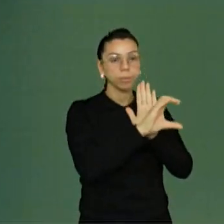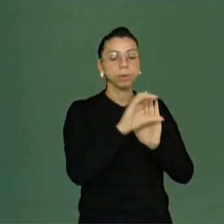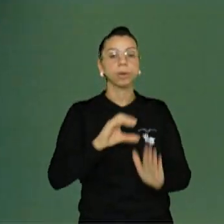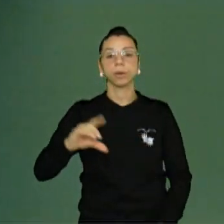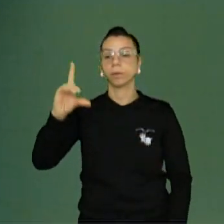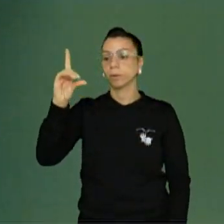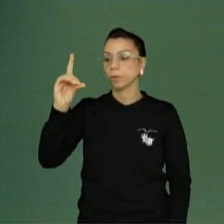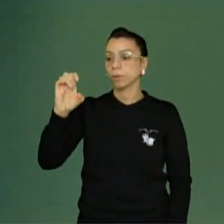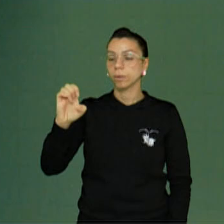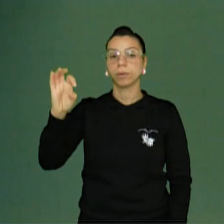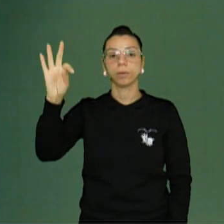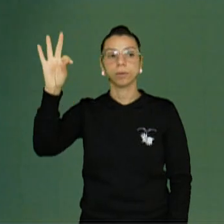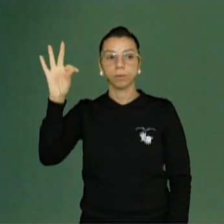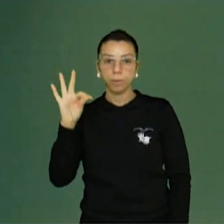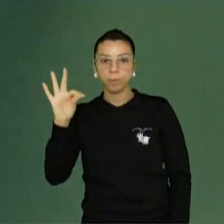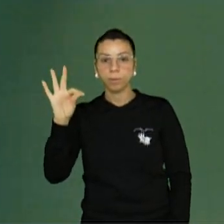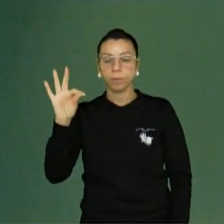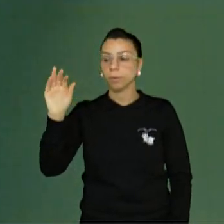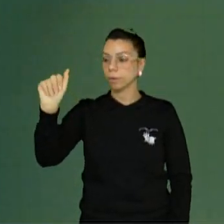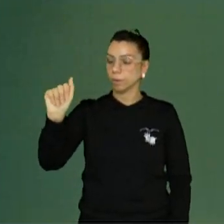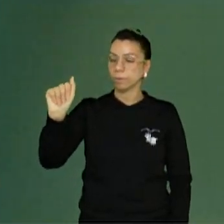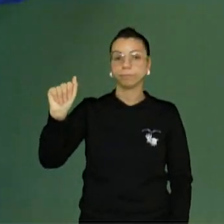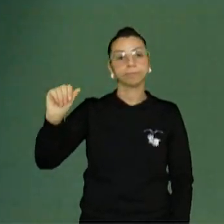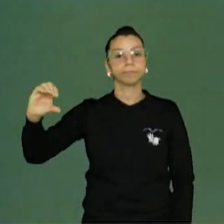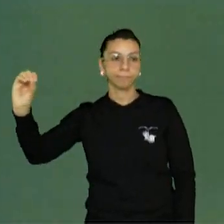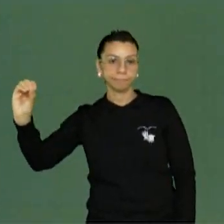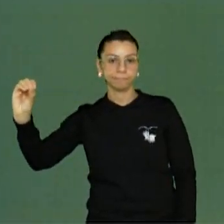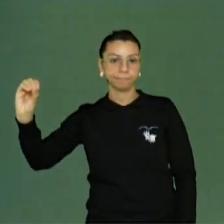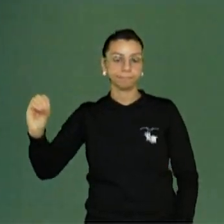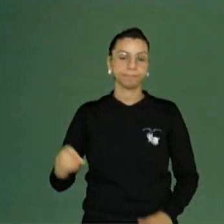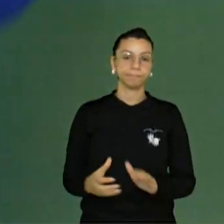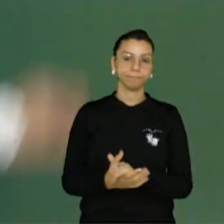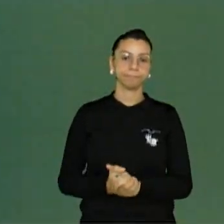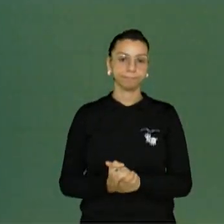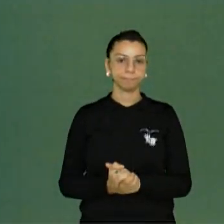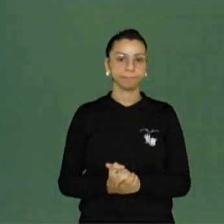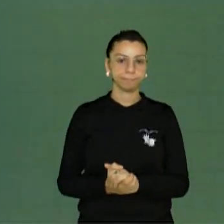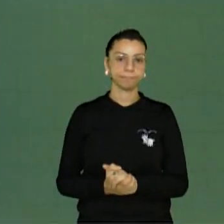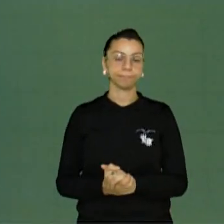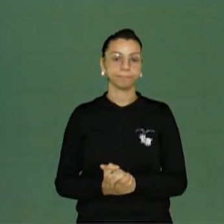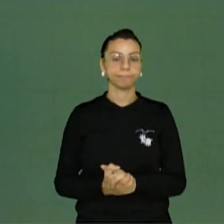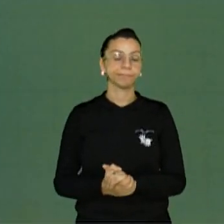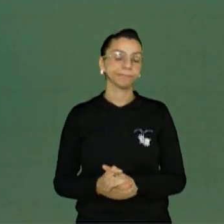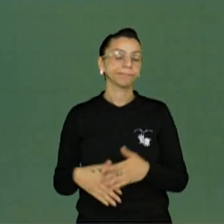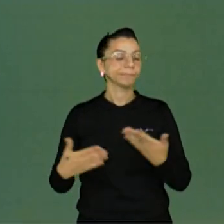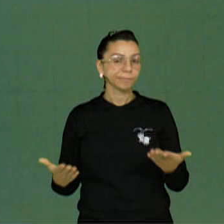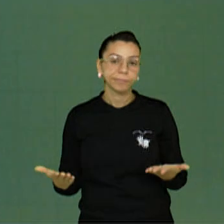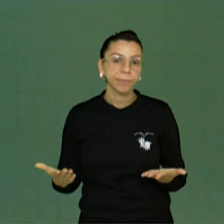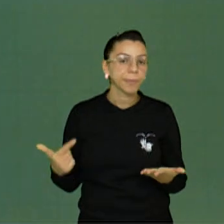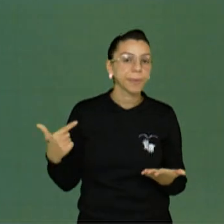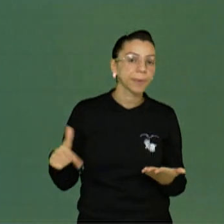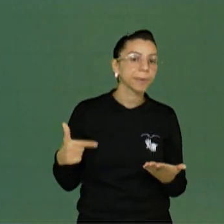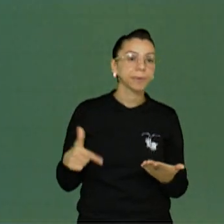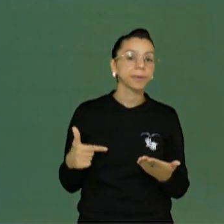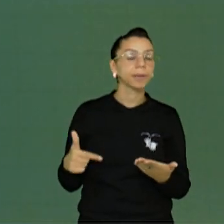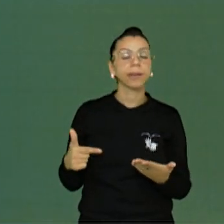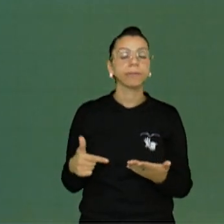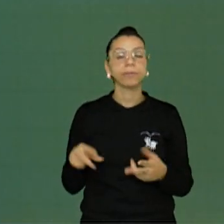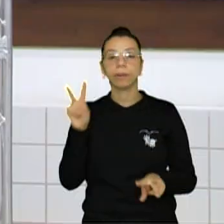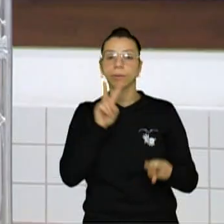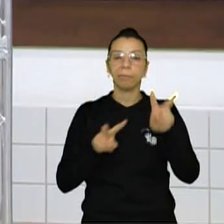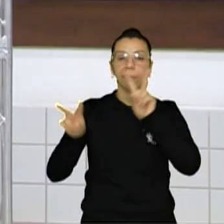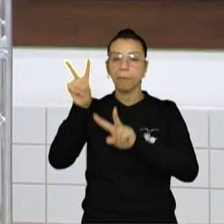determinante igual, determinante de A igual a 0. Certo, pessoal? Não tinha assim que ficar